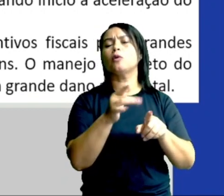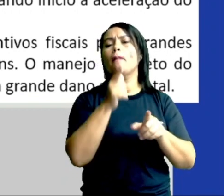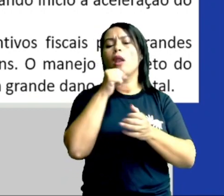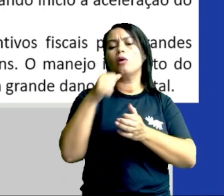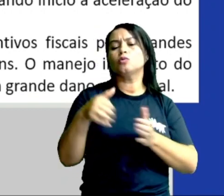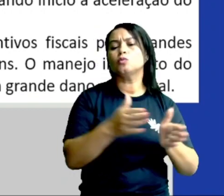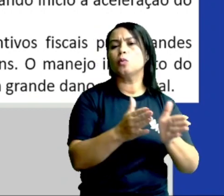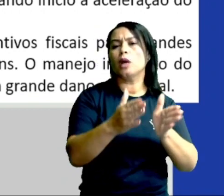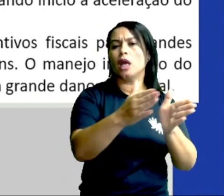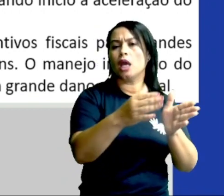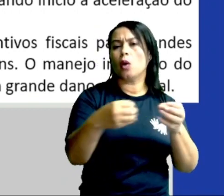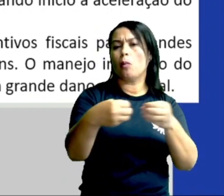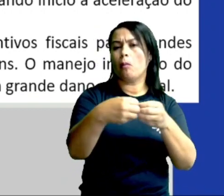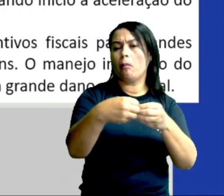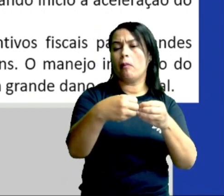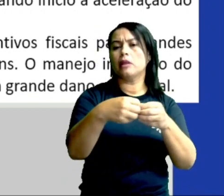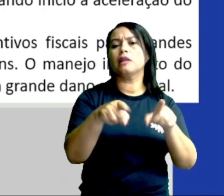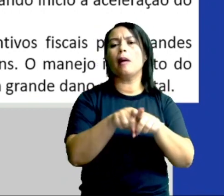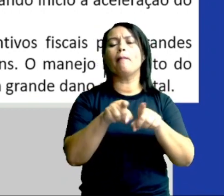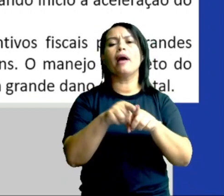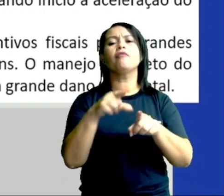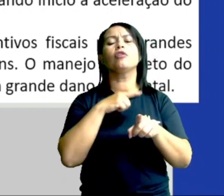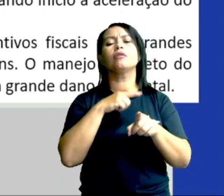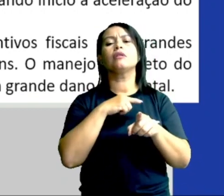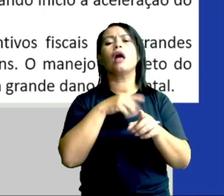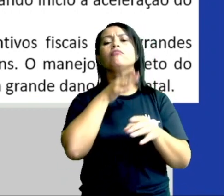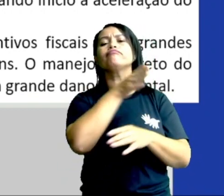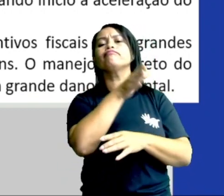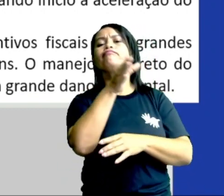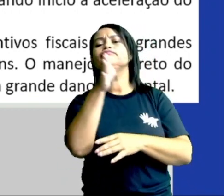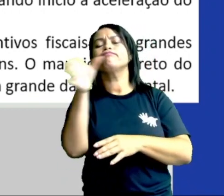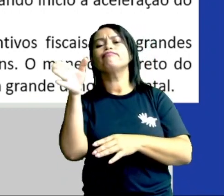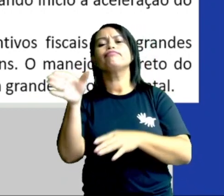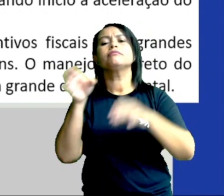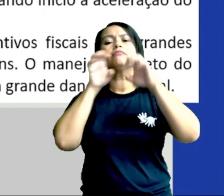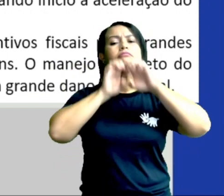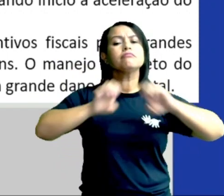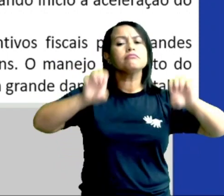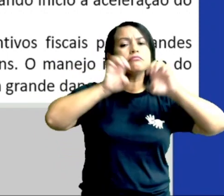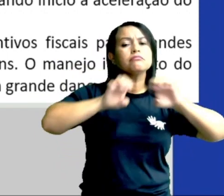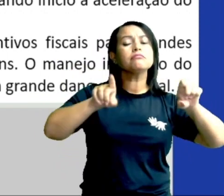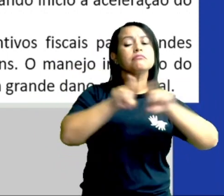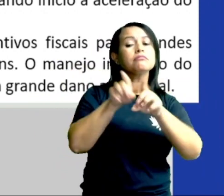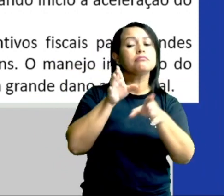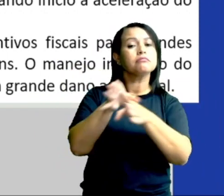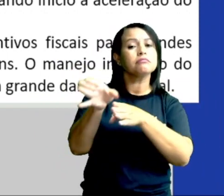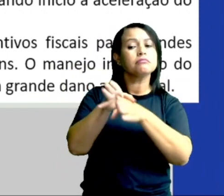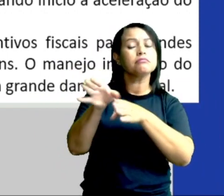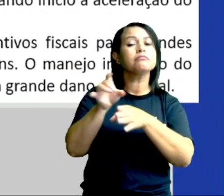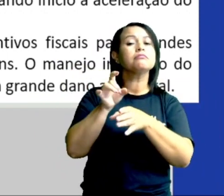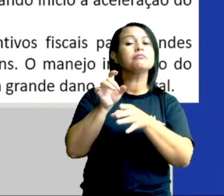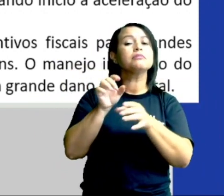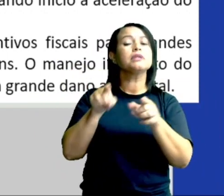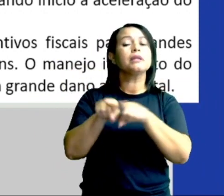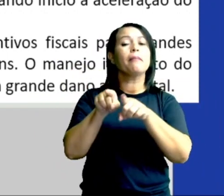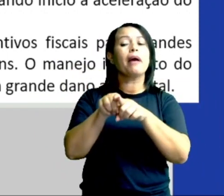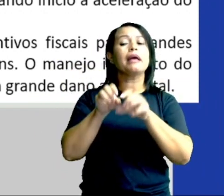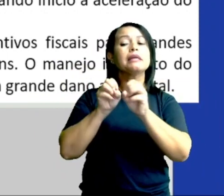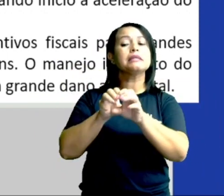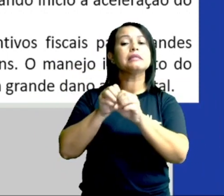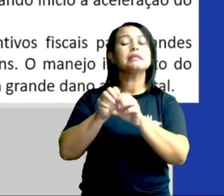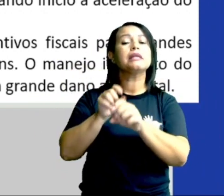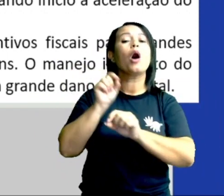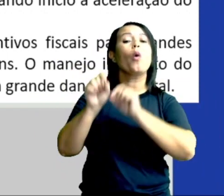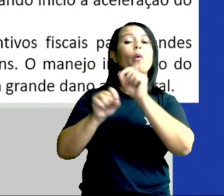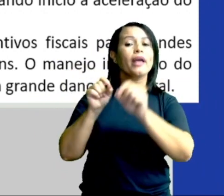dirigir os né que cortam a região E aí foram criando essas missões onde em basicamente servia para catequizar índios né no contexto aí